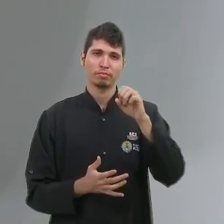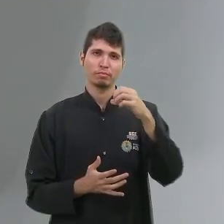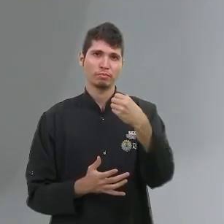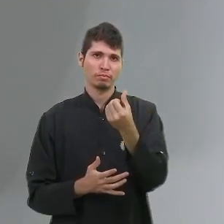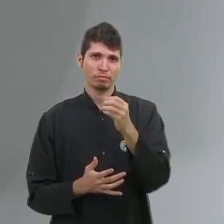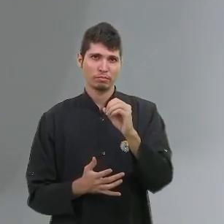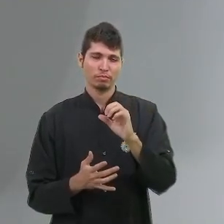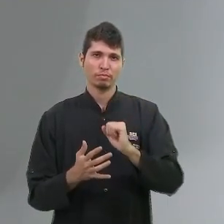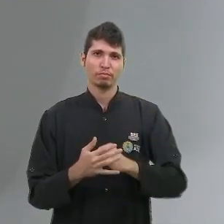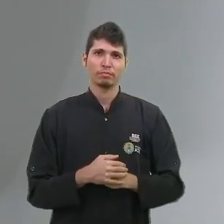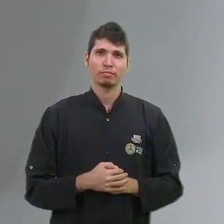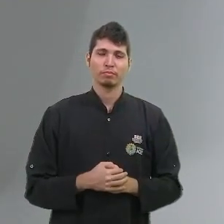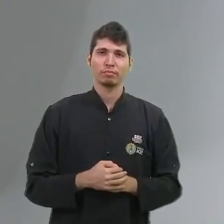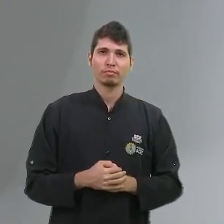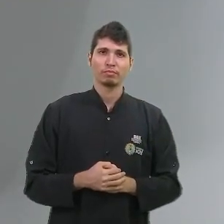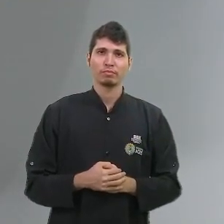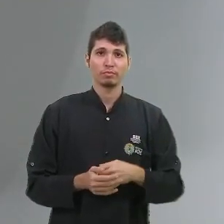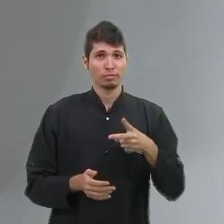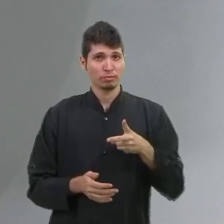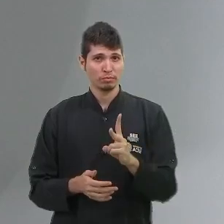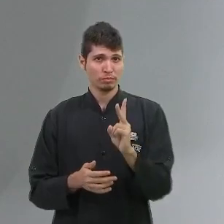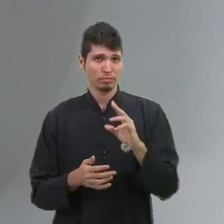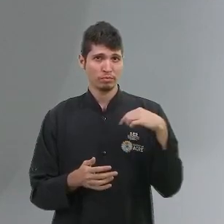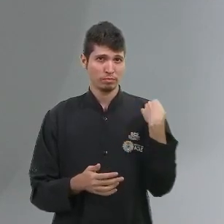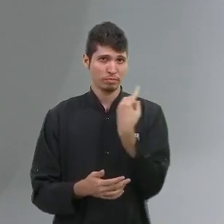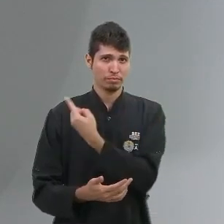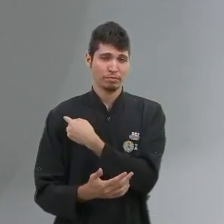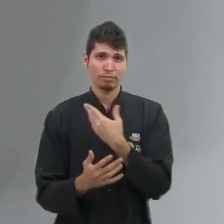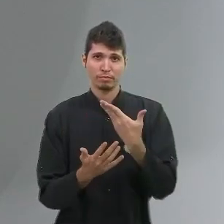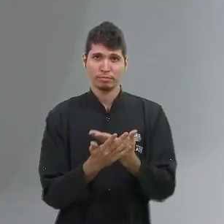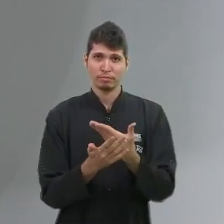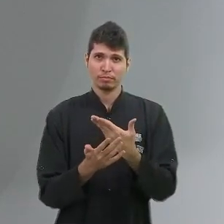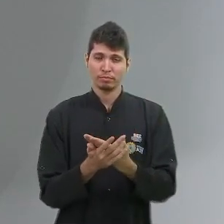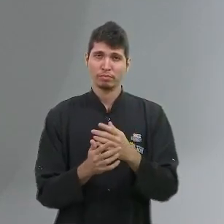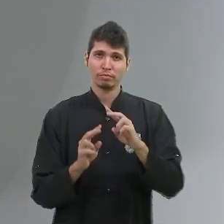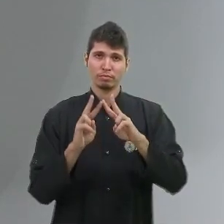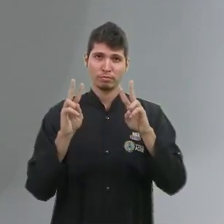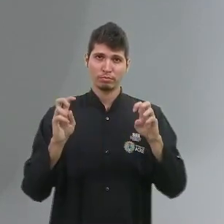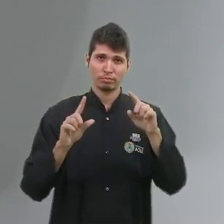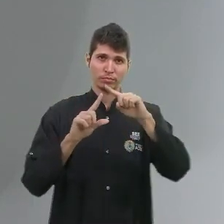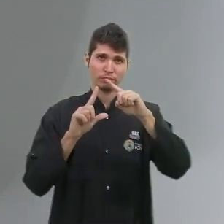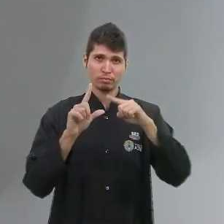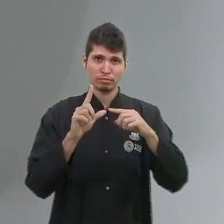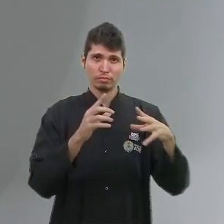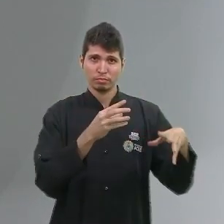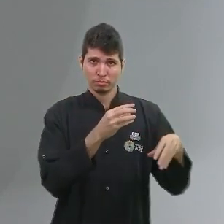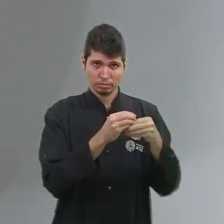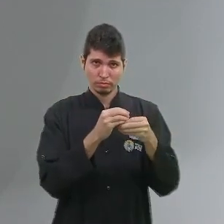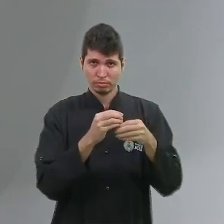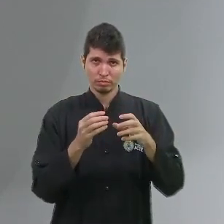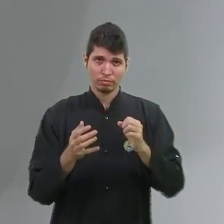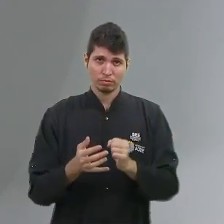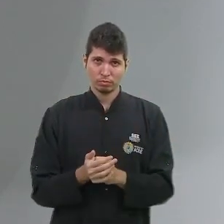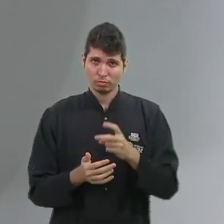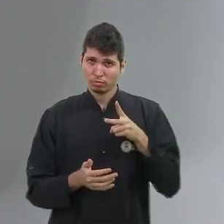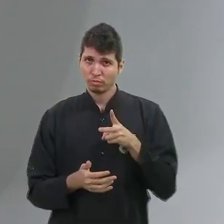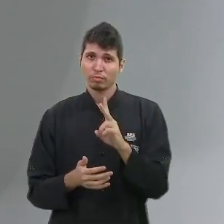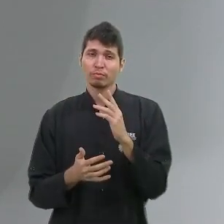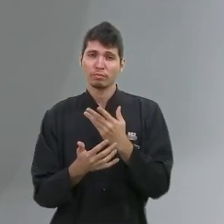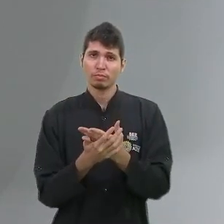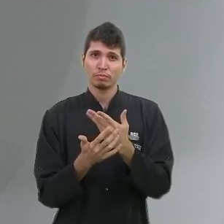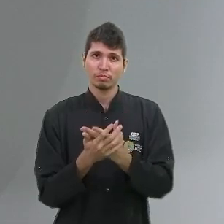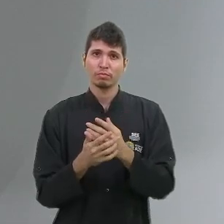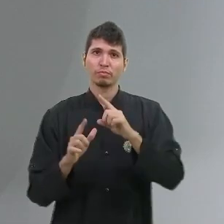Agora que nós sabemos essa relação entre os ângulos complementares, nós vamos ver outra relação interessante, que é entre